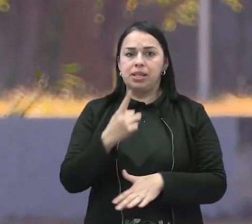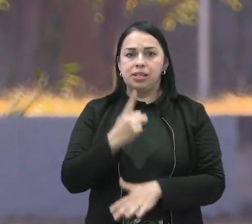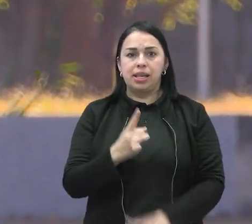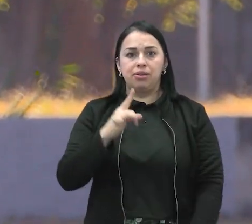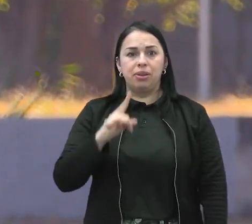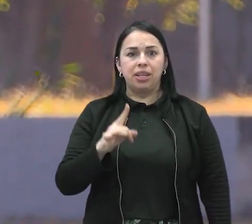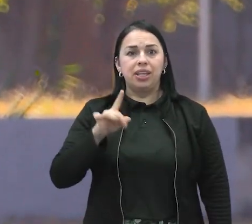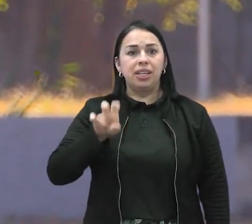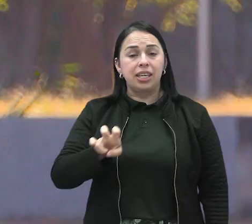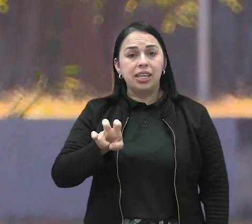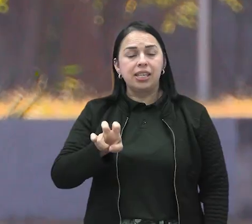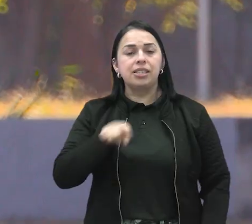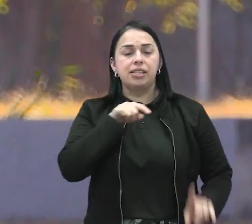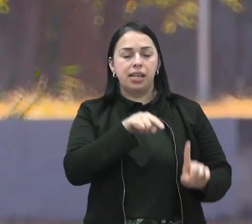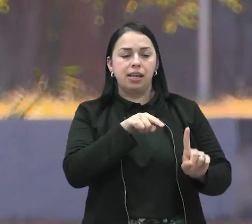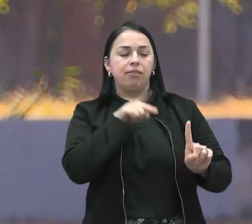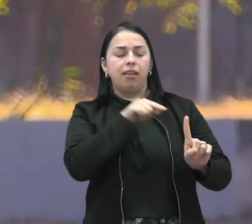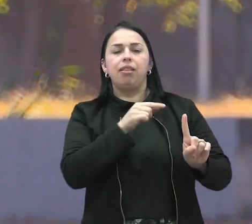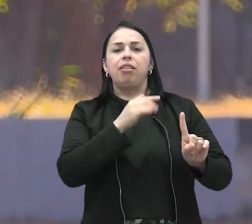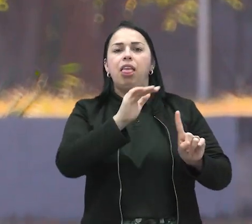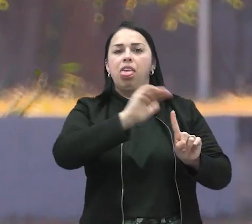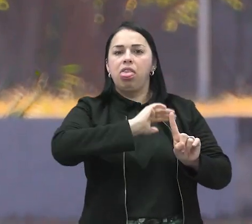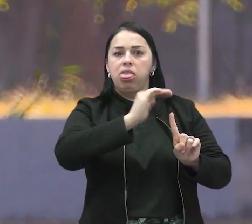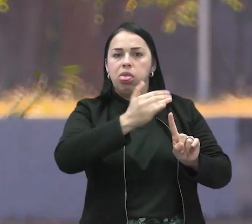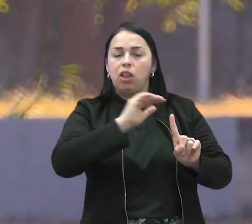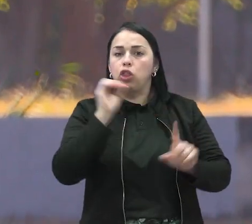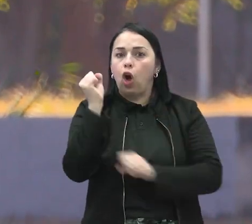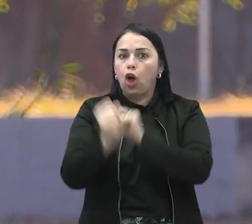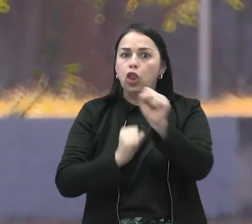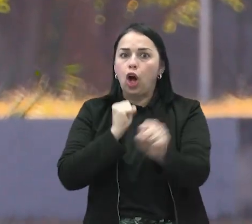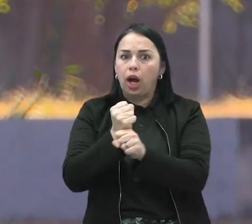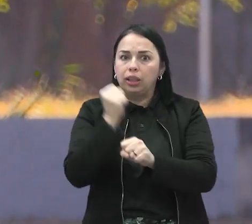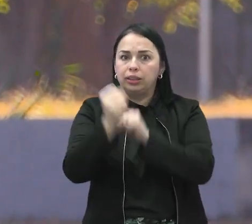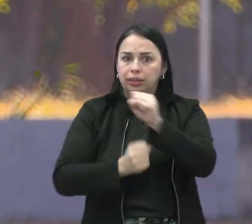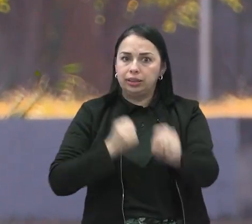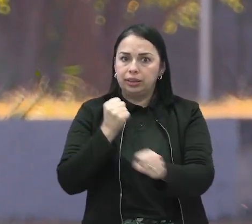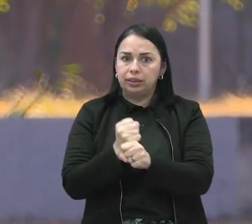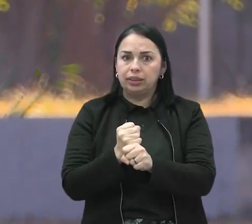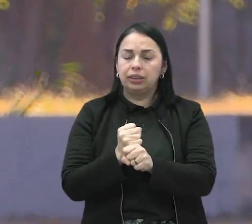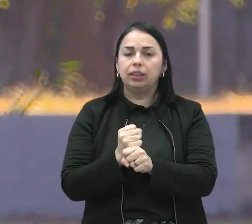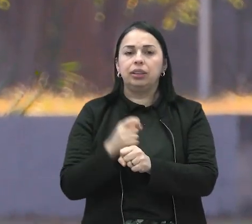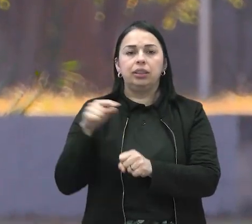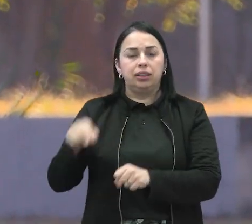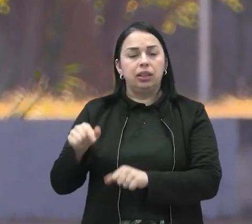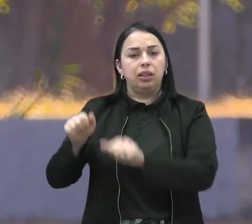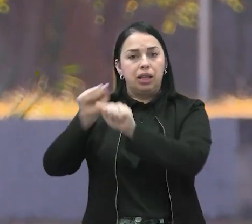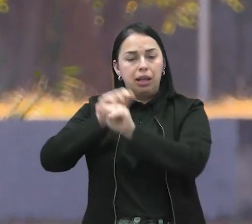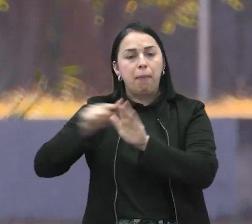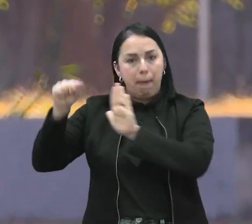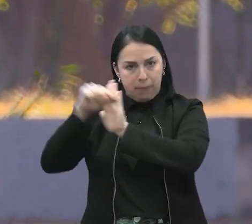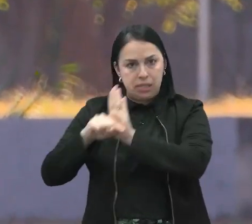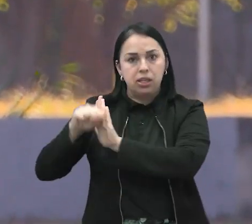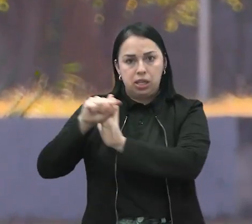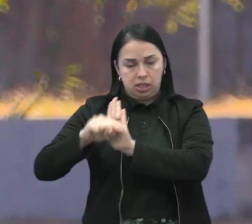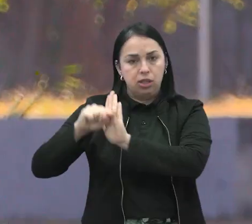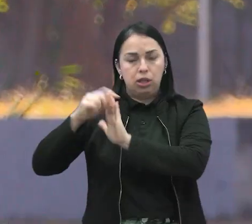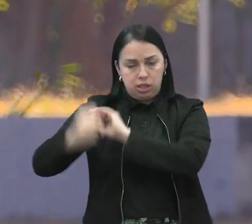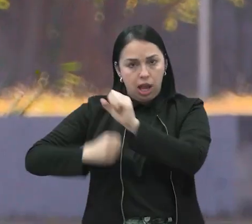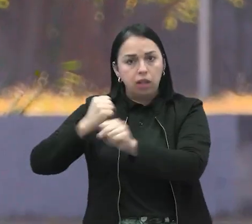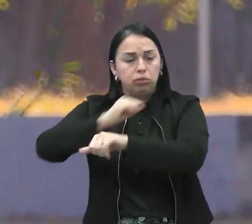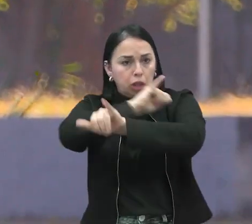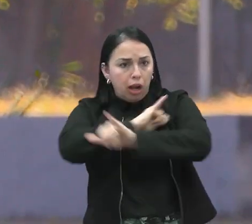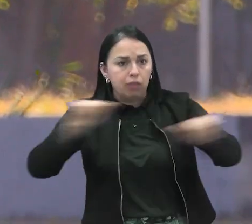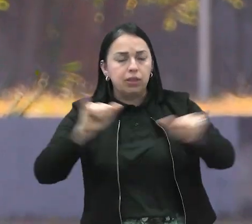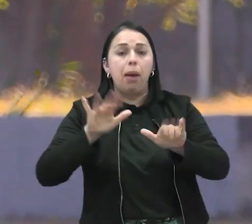de 115 mil vítimas de exploração sexual infantil por ano, de acordo com o Atlas da Violência de